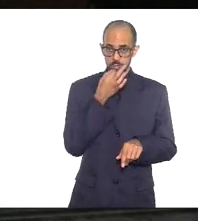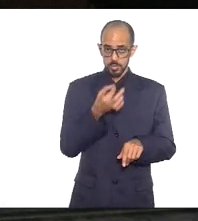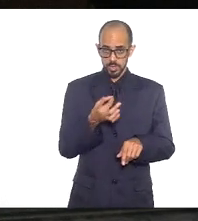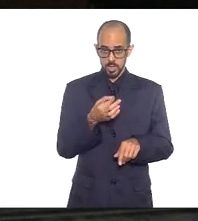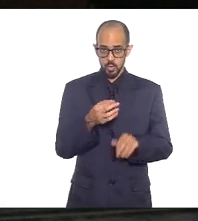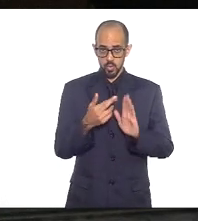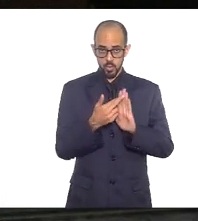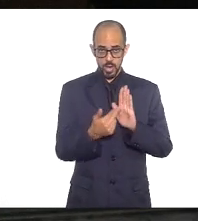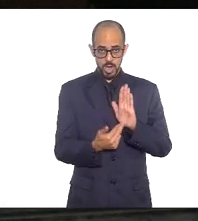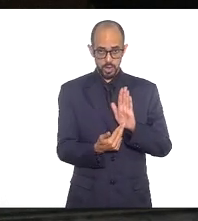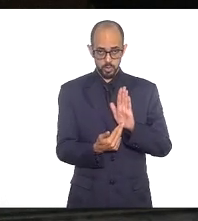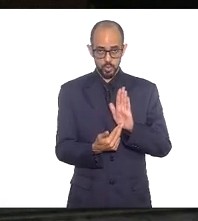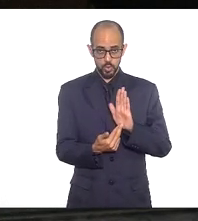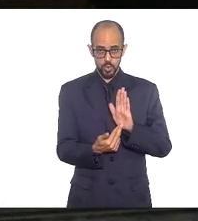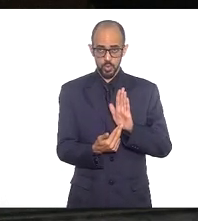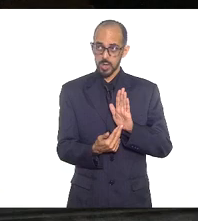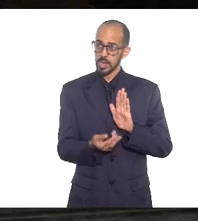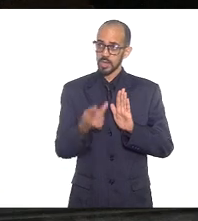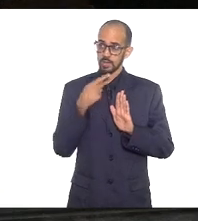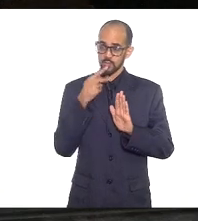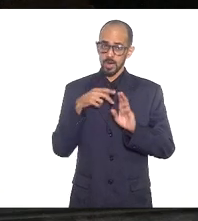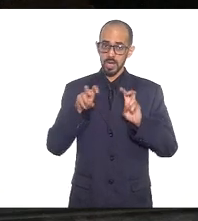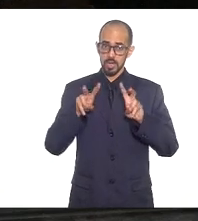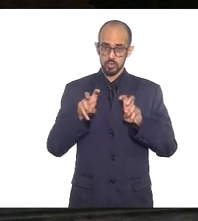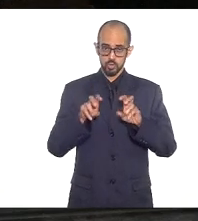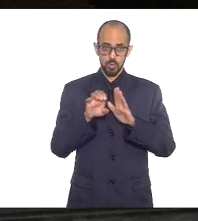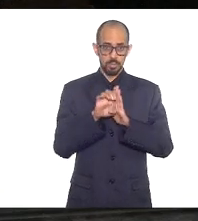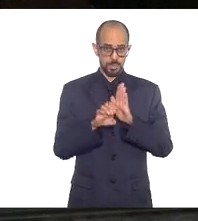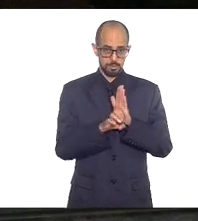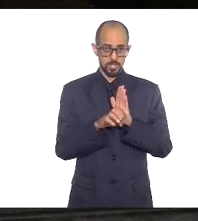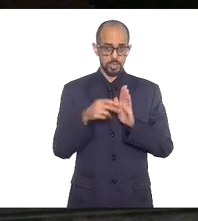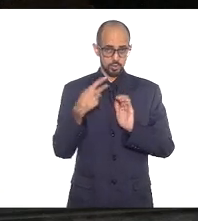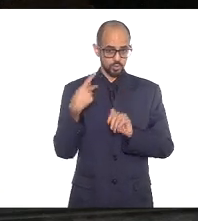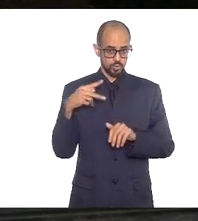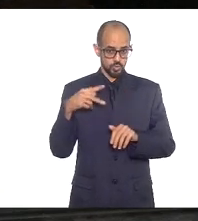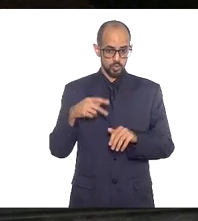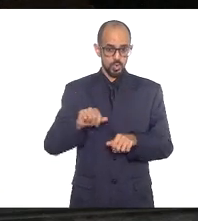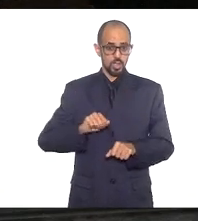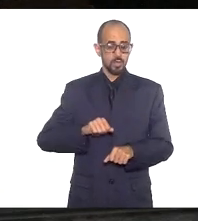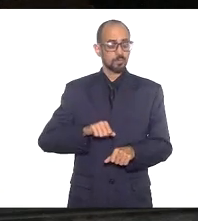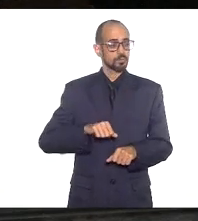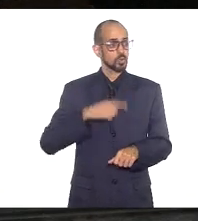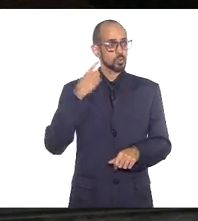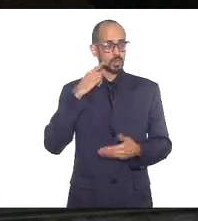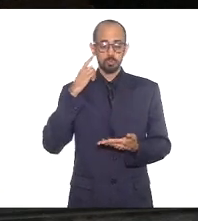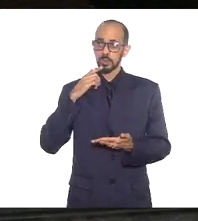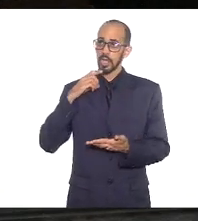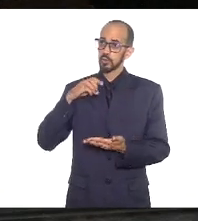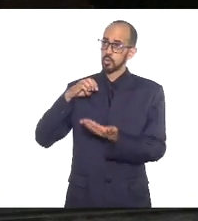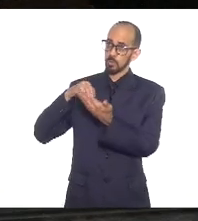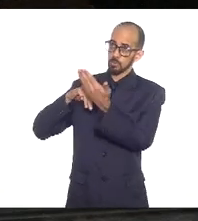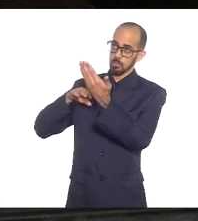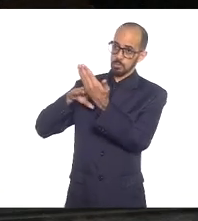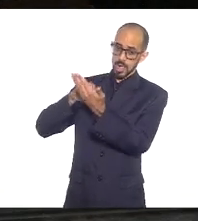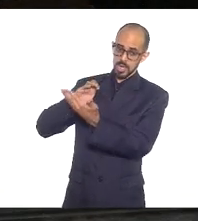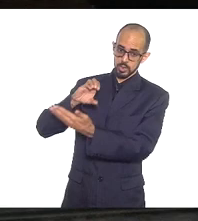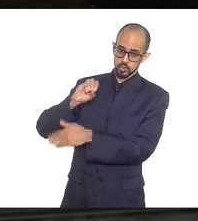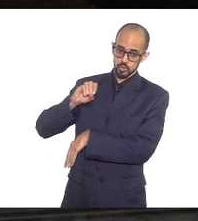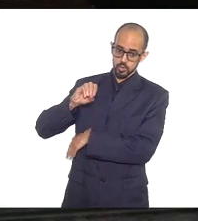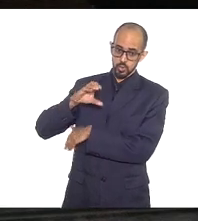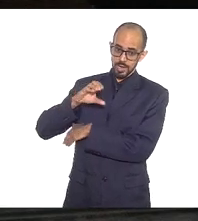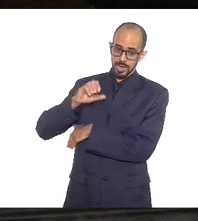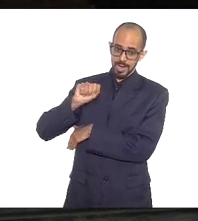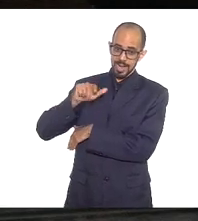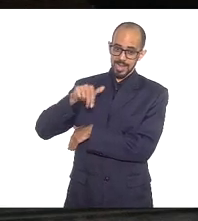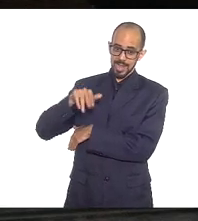ele faz menção à sua emenda. Diz ele, o relator, deputado Márcio Pacheco, que... Márcio Canella, que